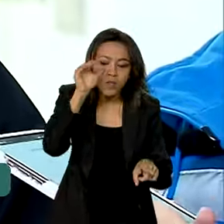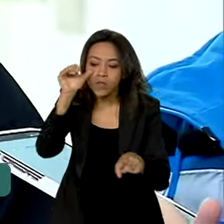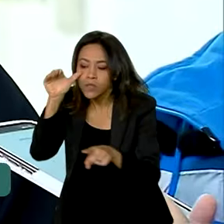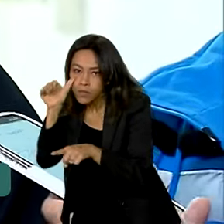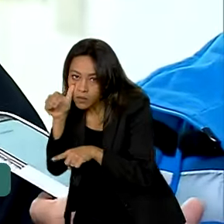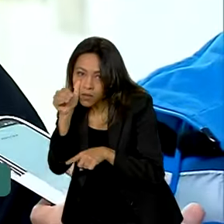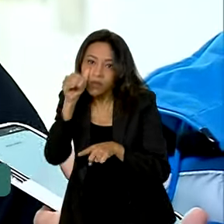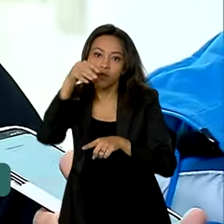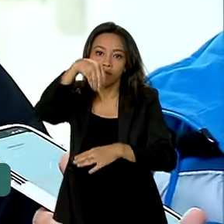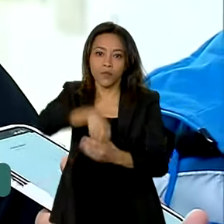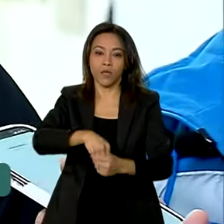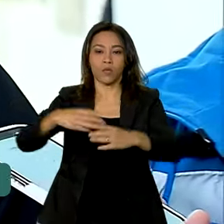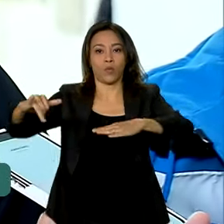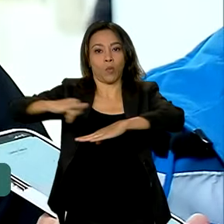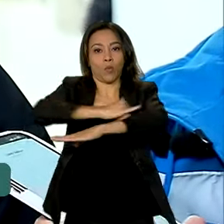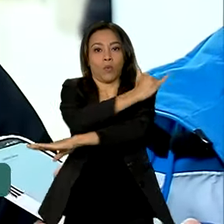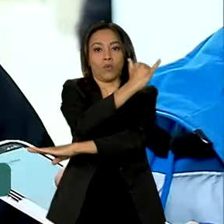parte